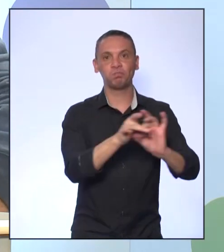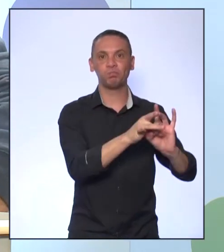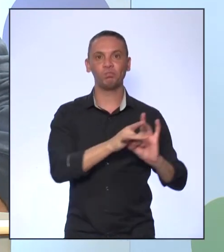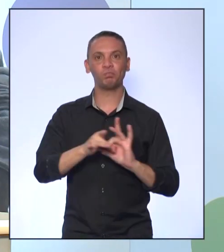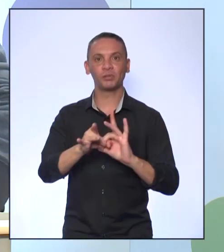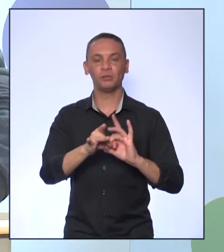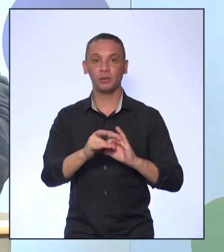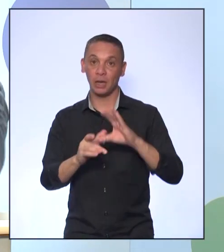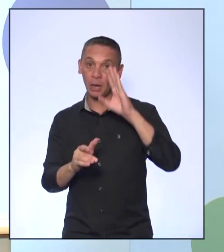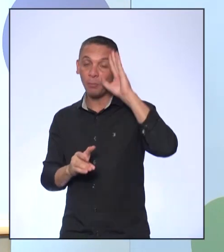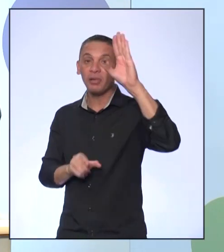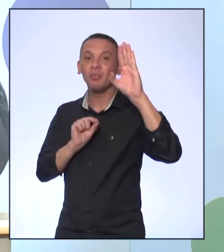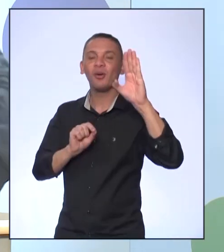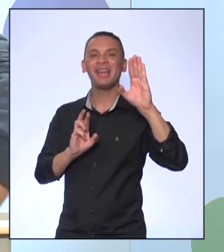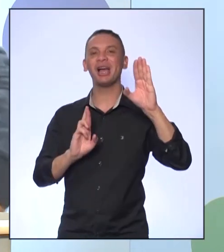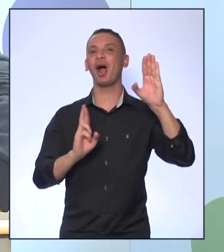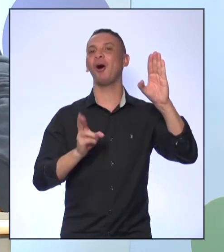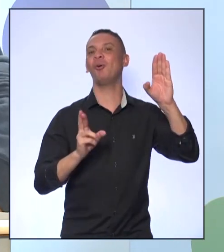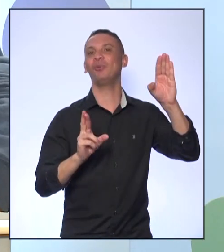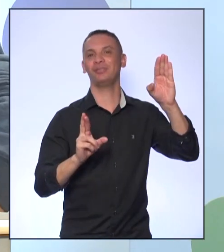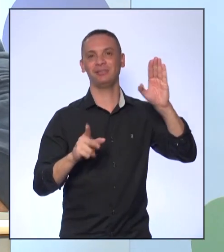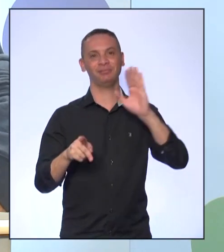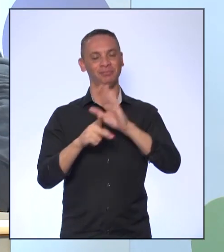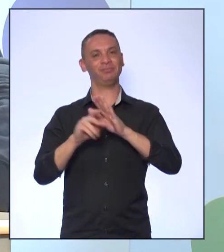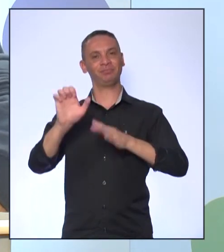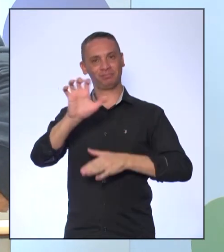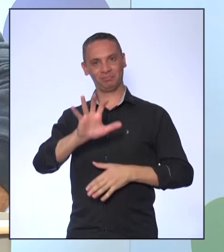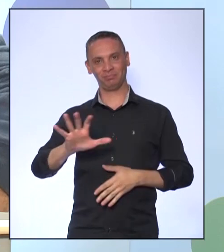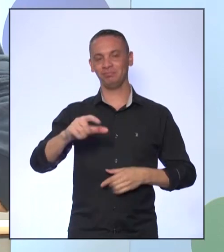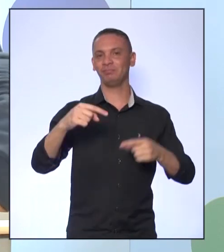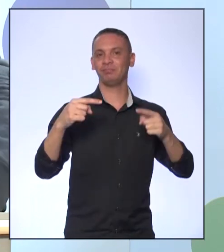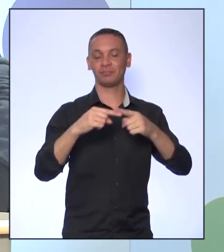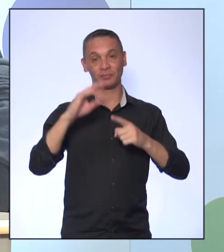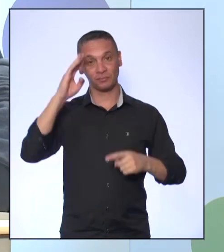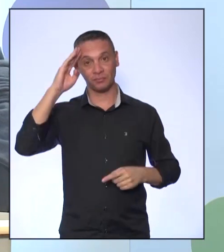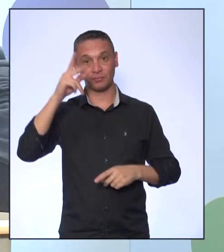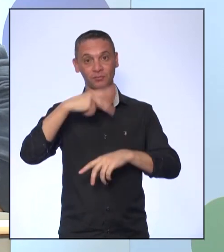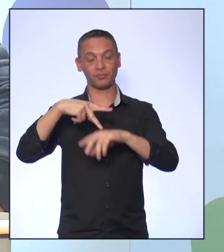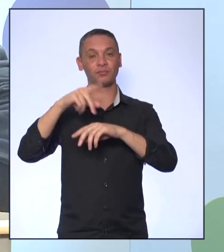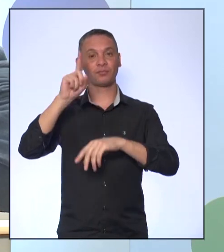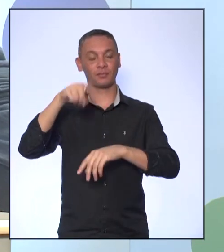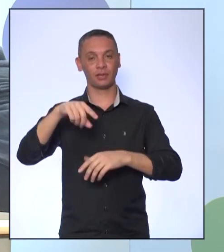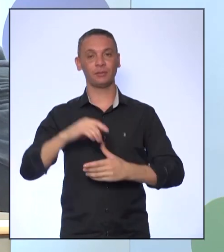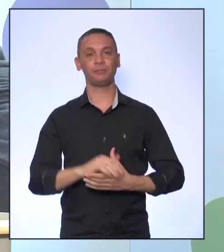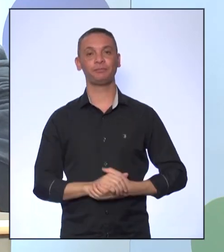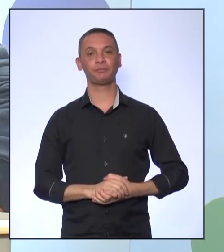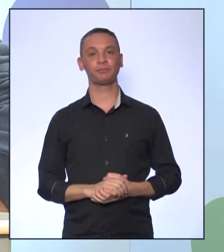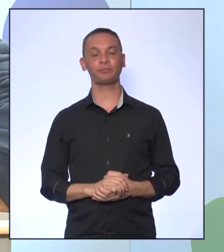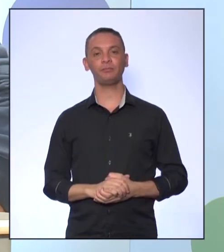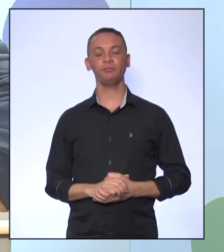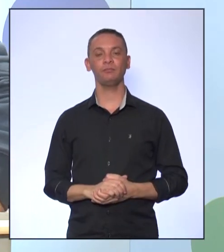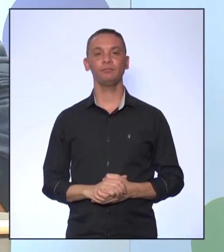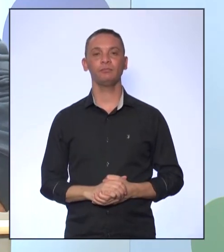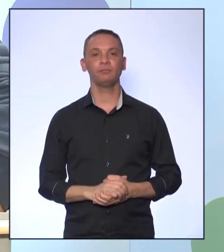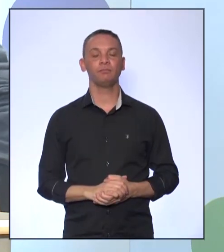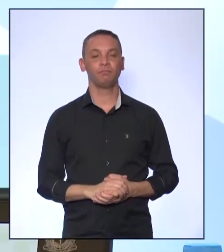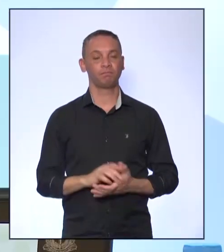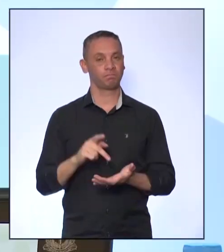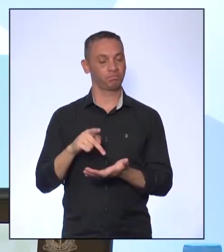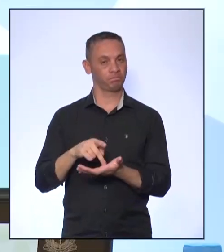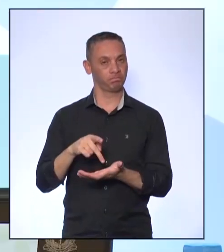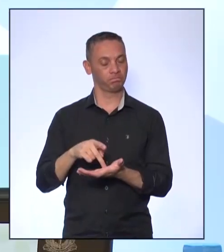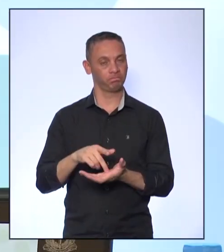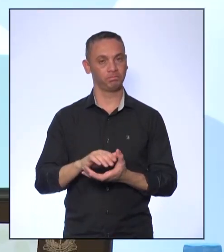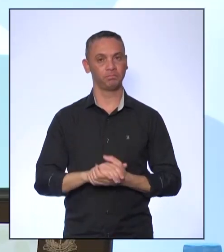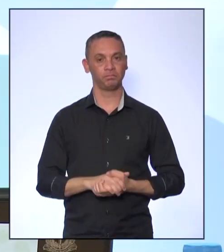atual país aí que nós temos aí no continente europeu e também no continente asiático fisicamente, correto? Verdade,